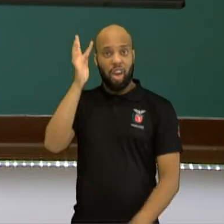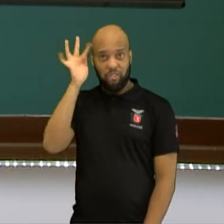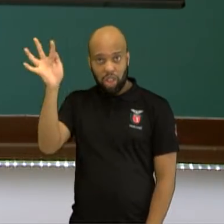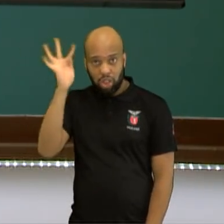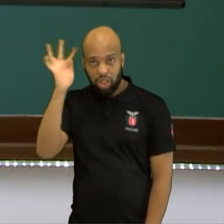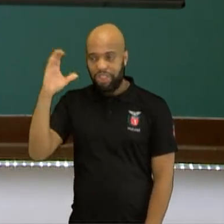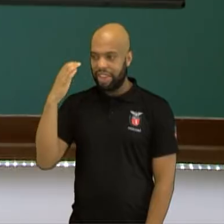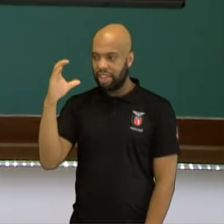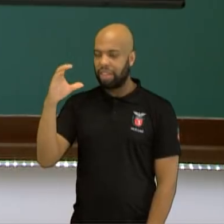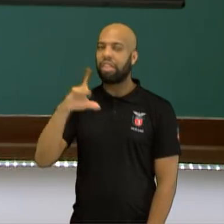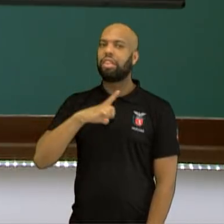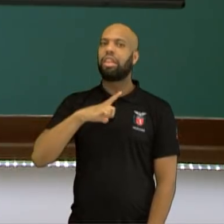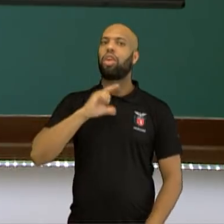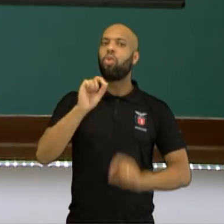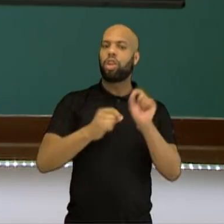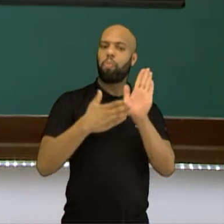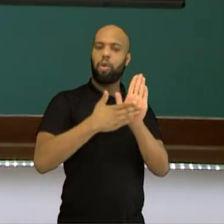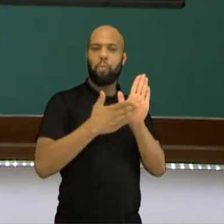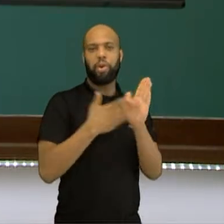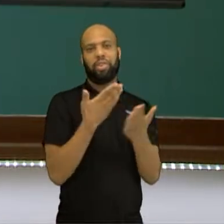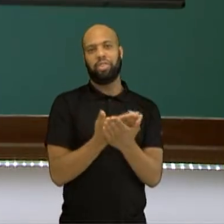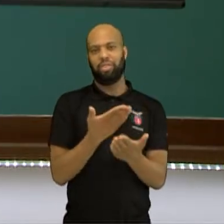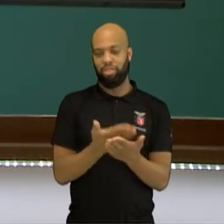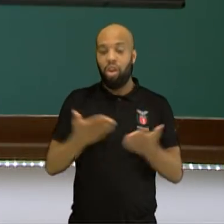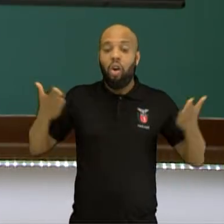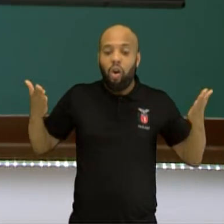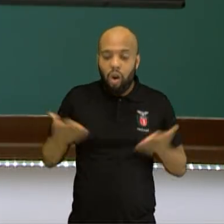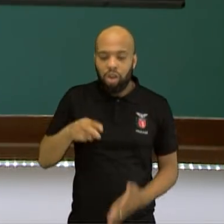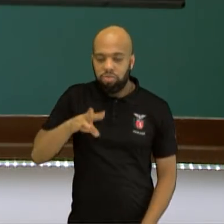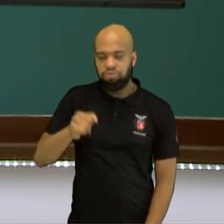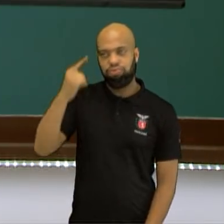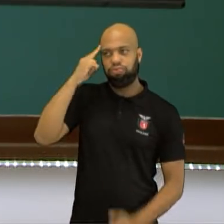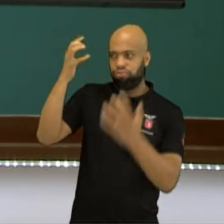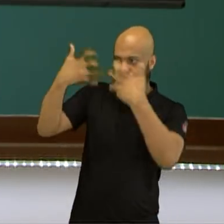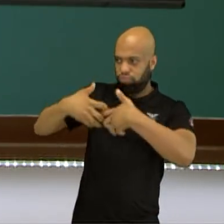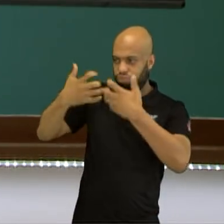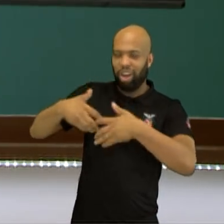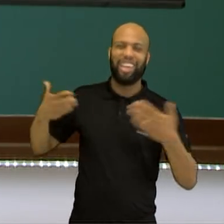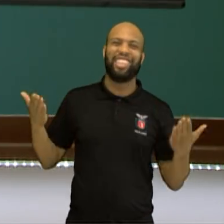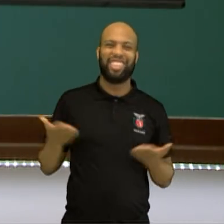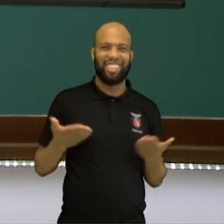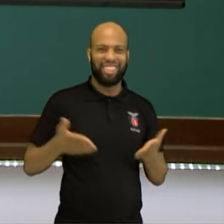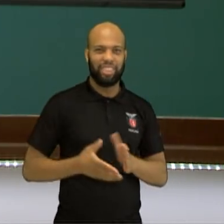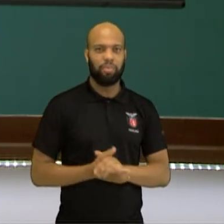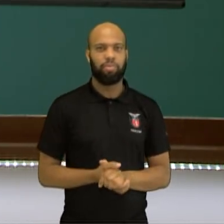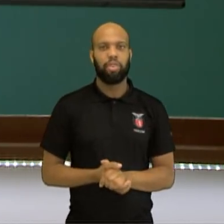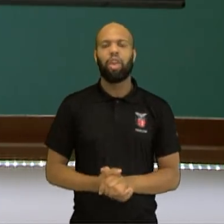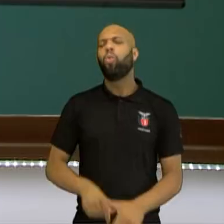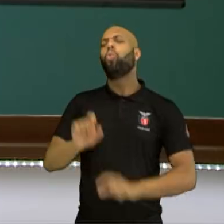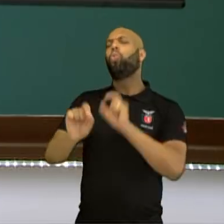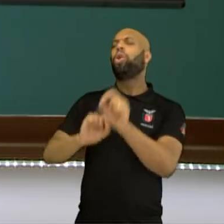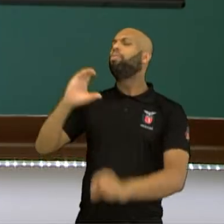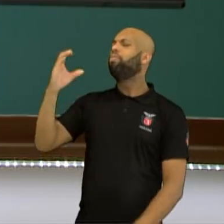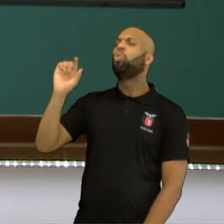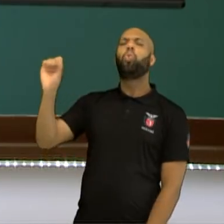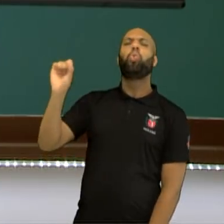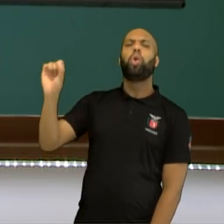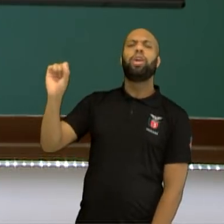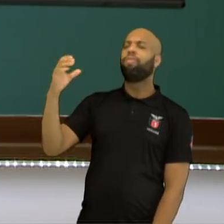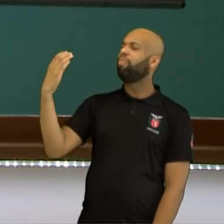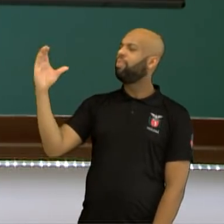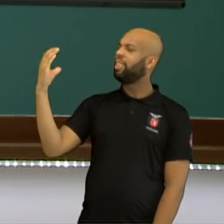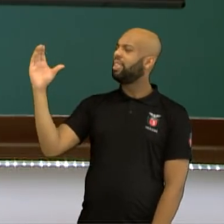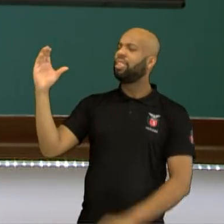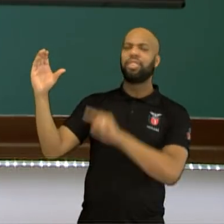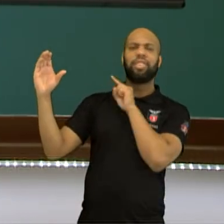da ciência se propõe. E é isso que a gente vai pensar na aula de hoje. O que é a ciência, pessoal? A